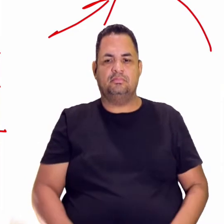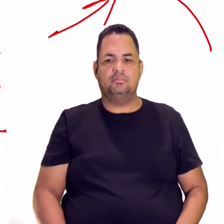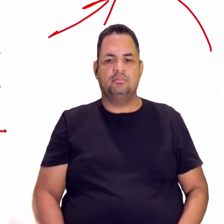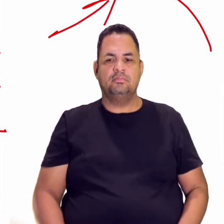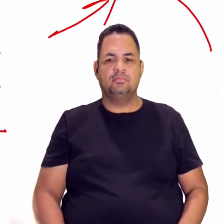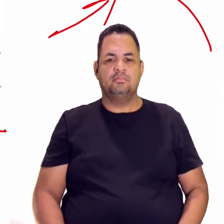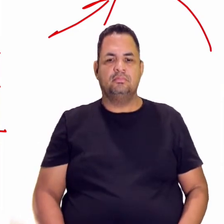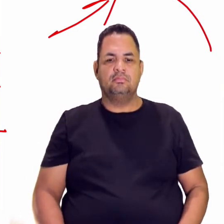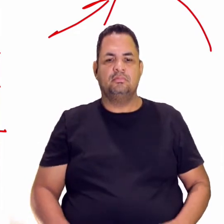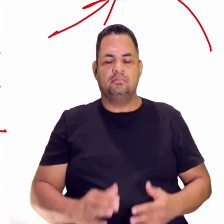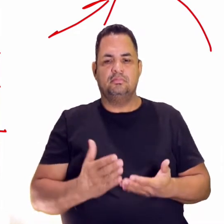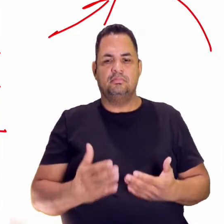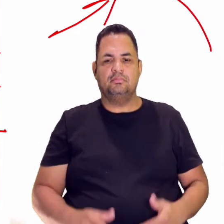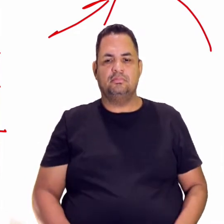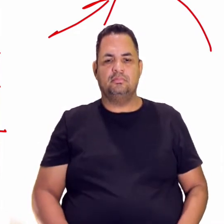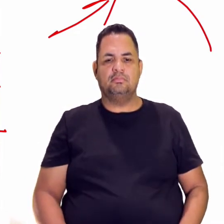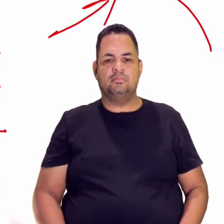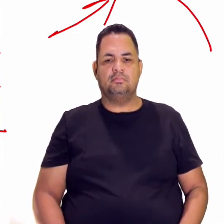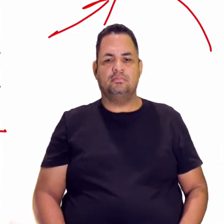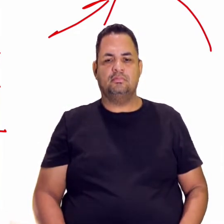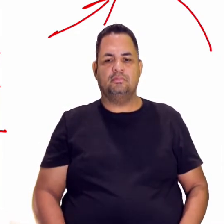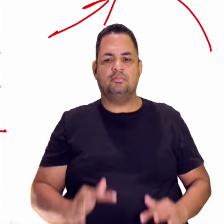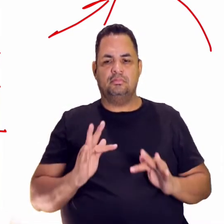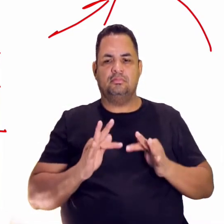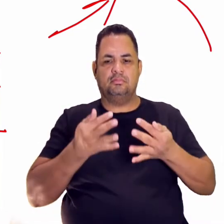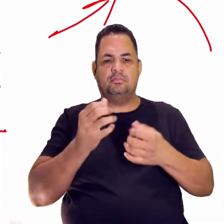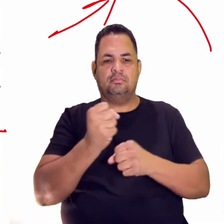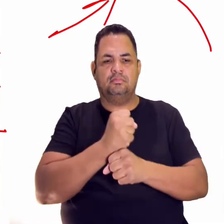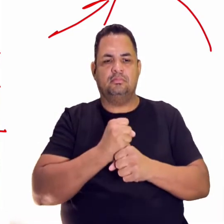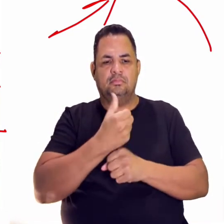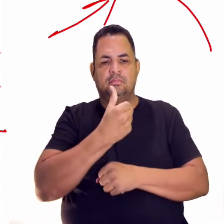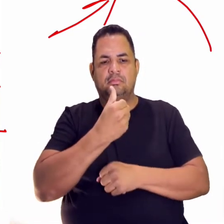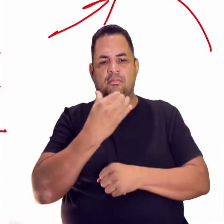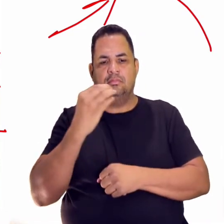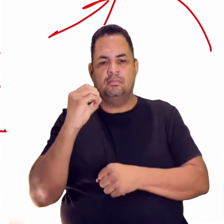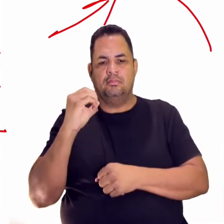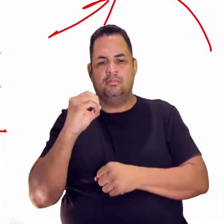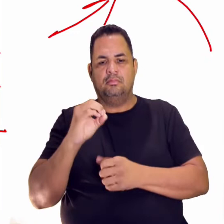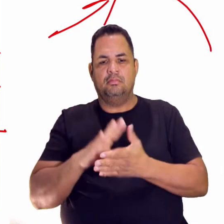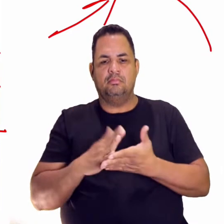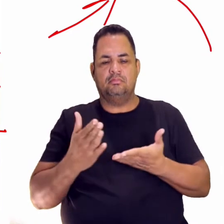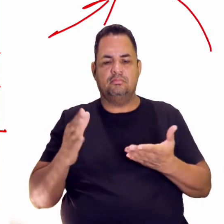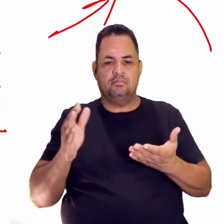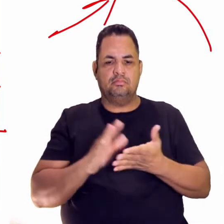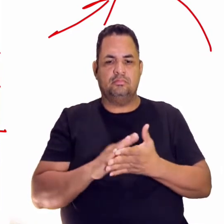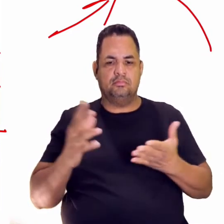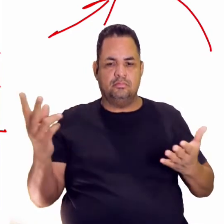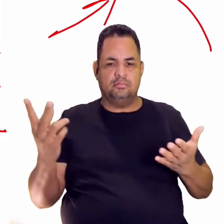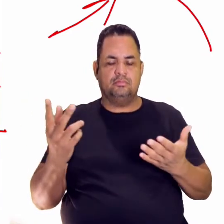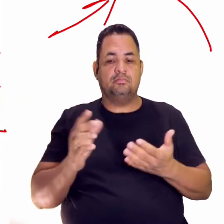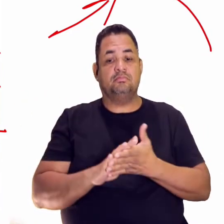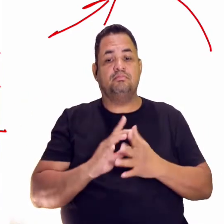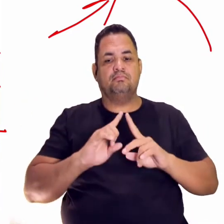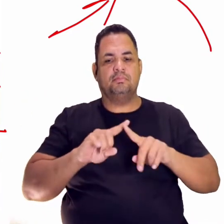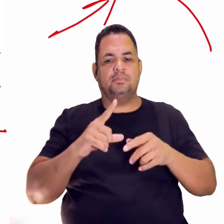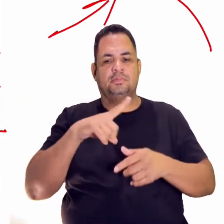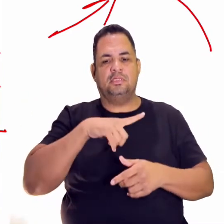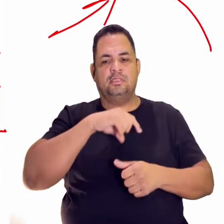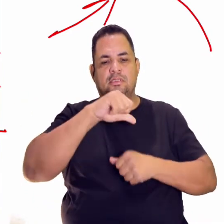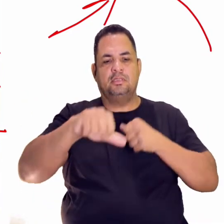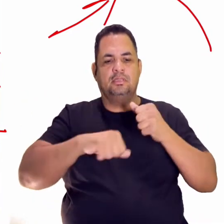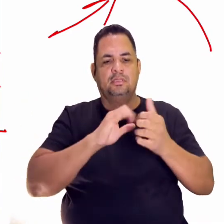Estados Unidos, em inglês. No final dos anos 60, as obras sofreram